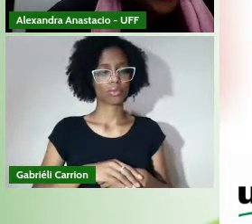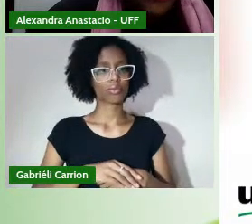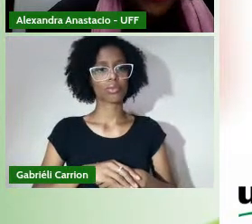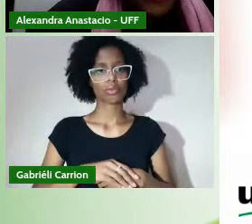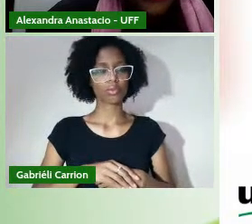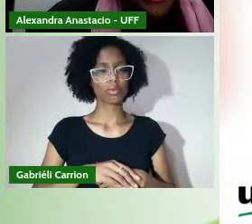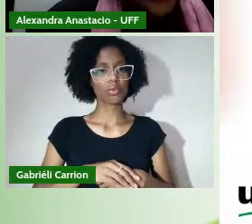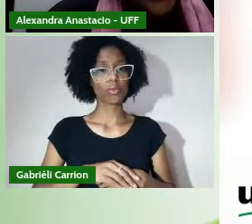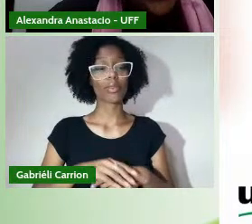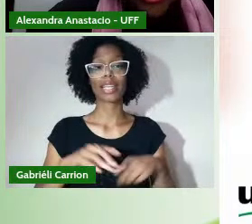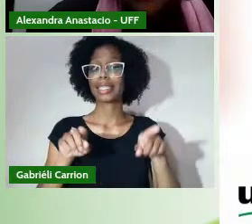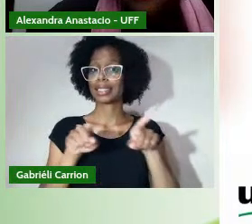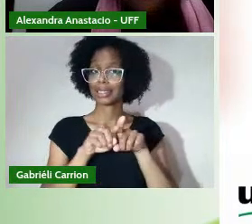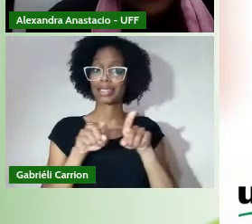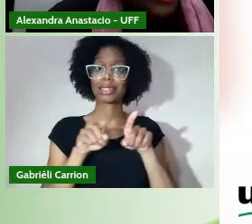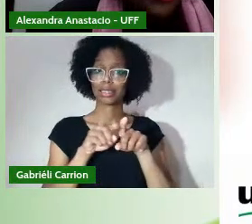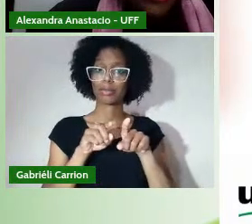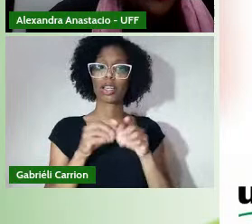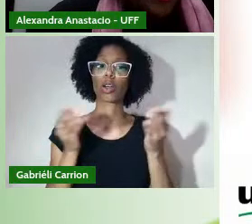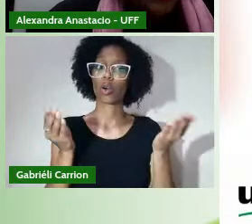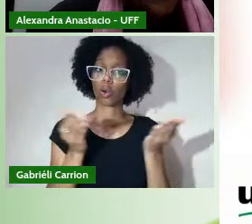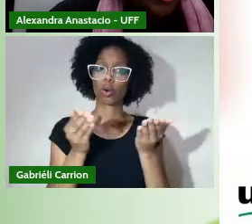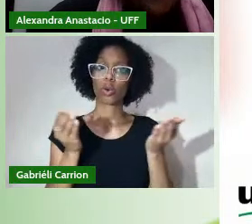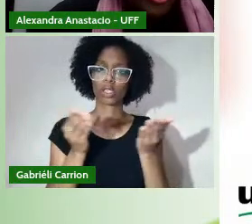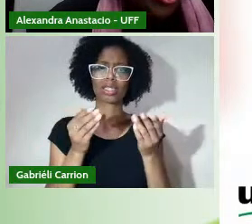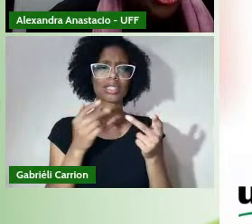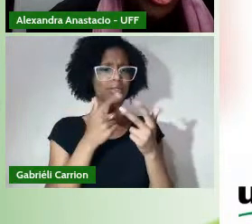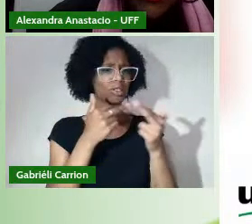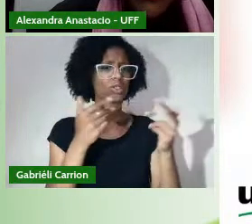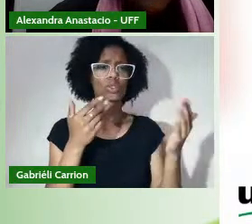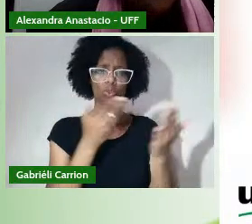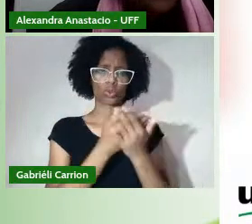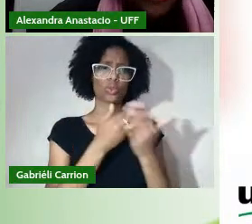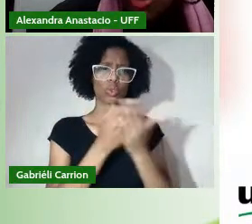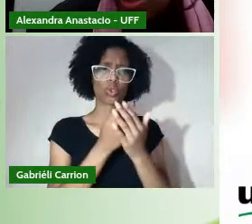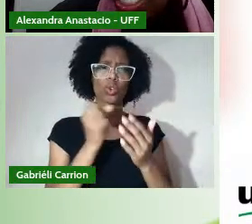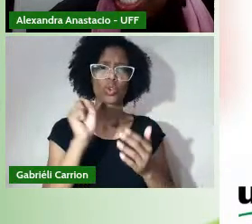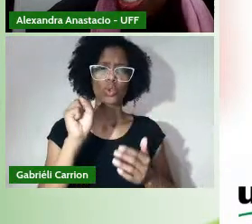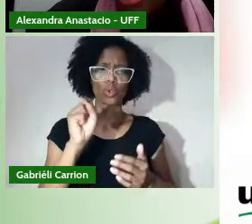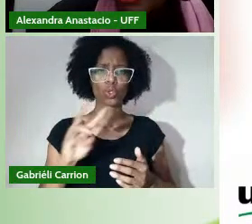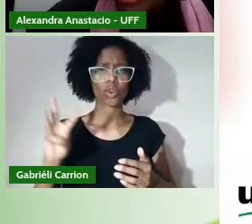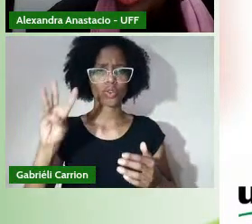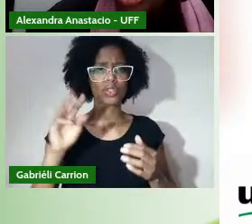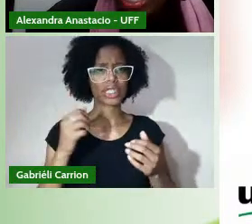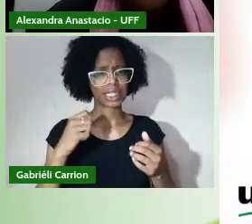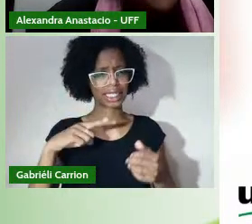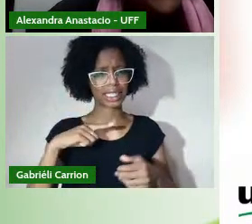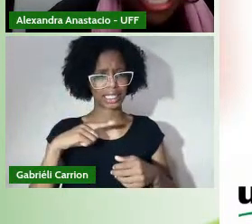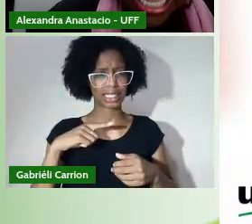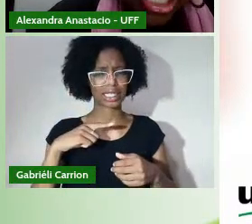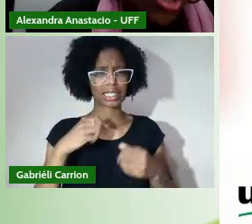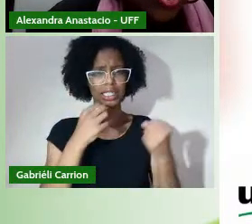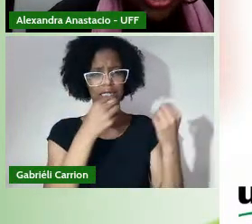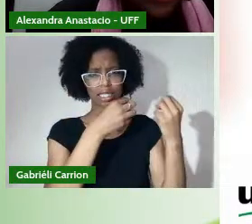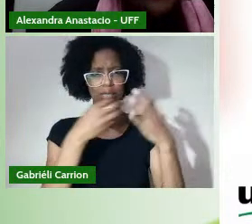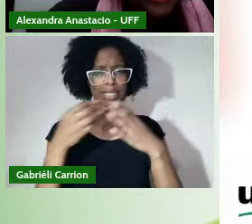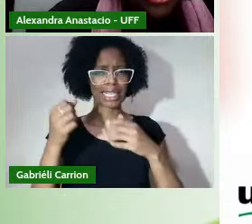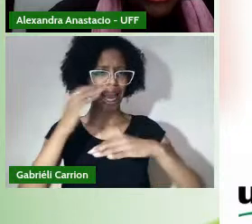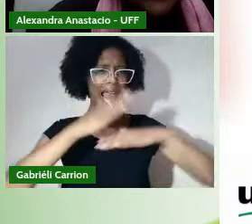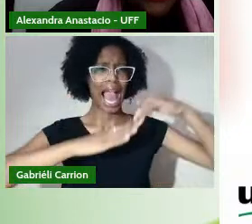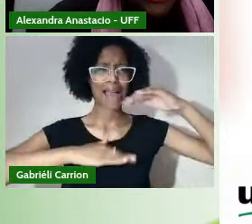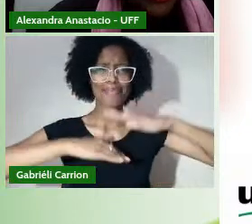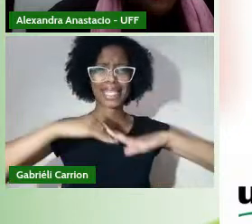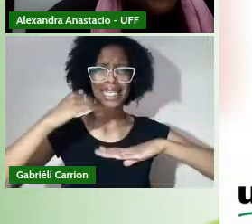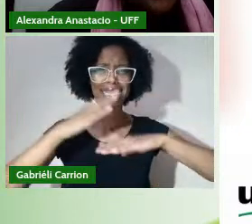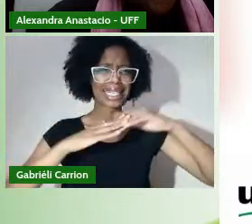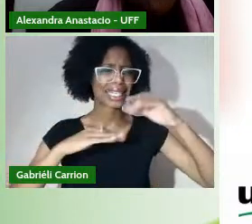A gente hoje tem, né, vários estudos falam sobre soft skills e falam sobre essas habilidades